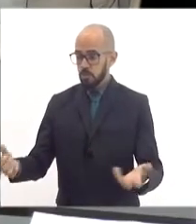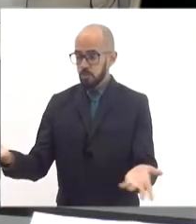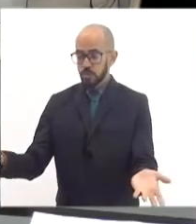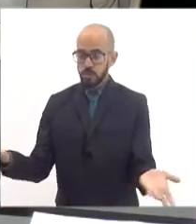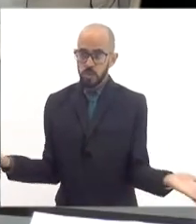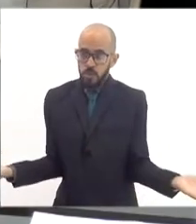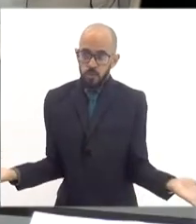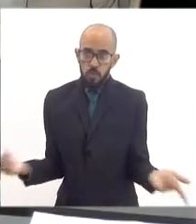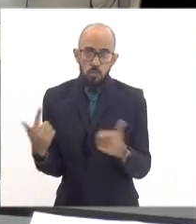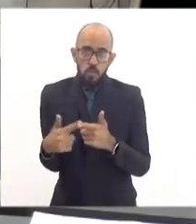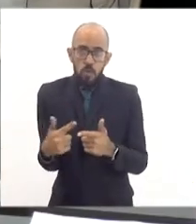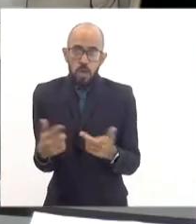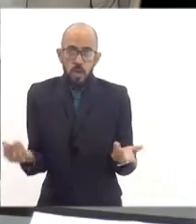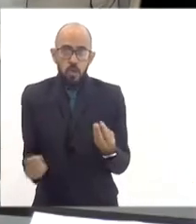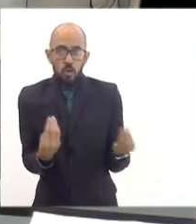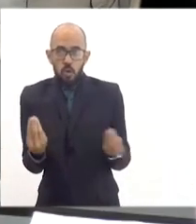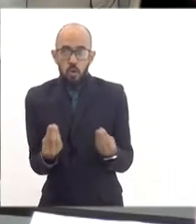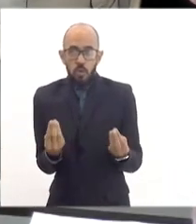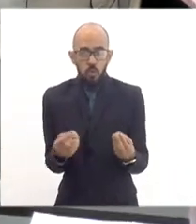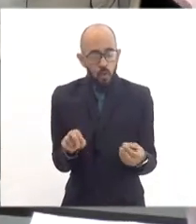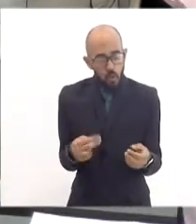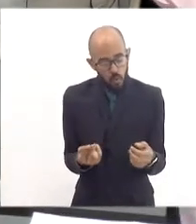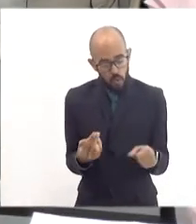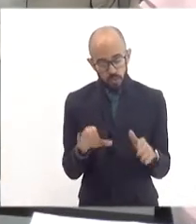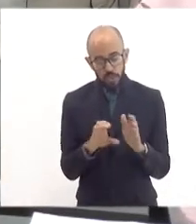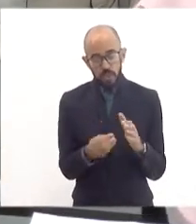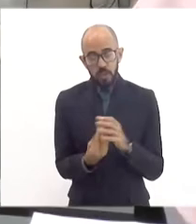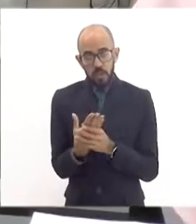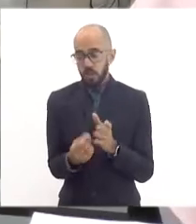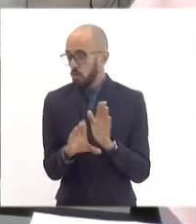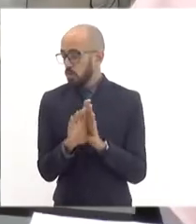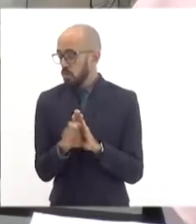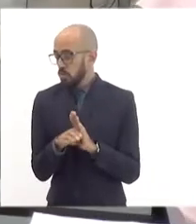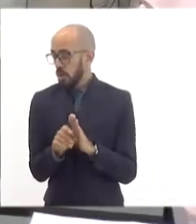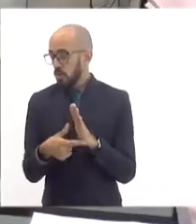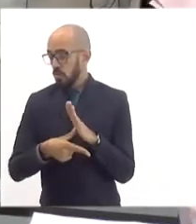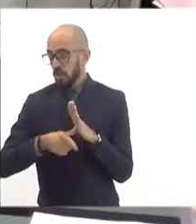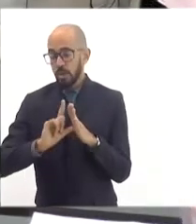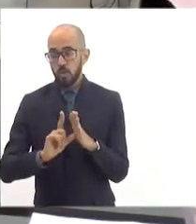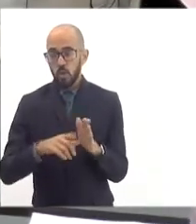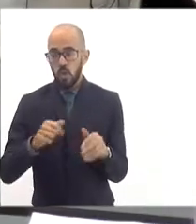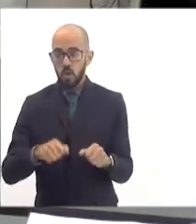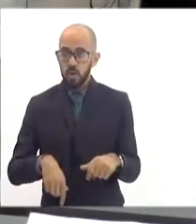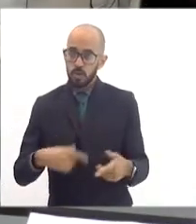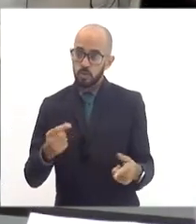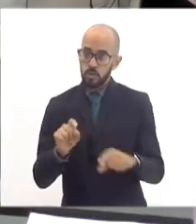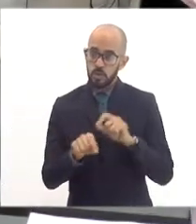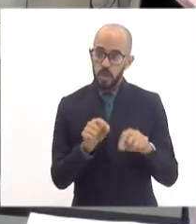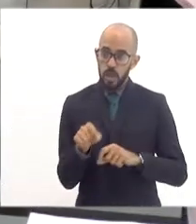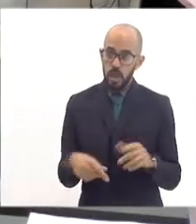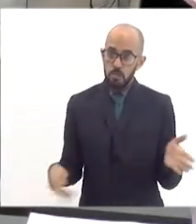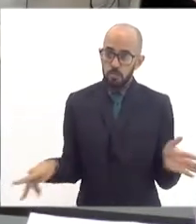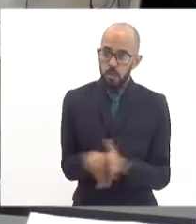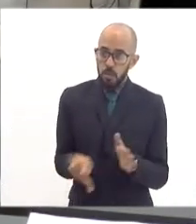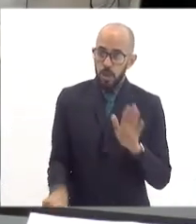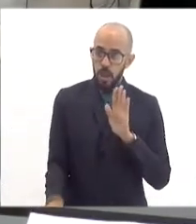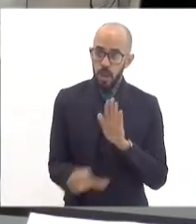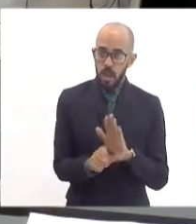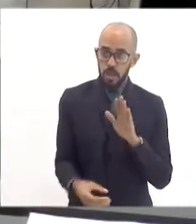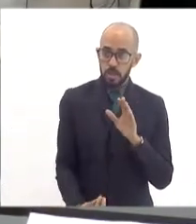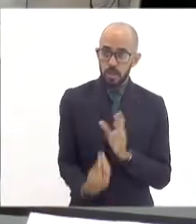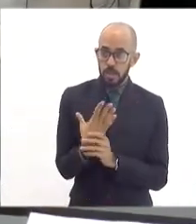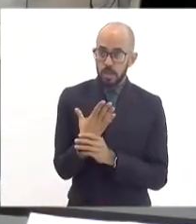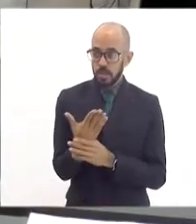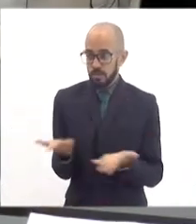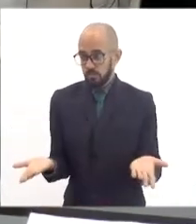A não ser que tenha uma definição prévia sobre isso, e que, em tese, a própria legislação já define, né, que tem